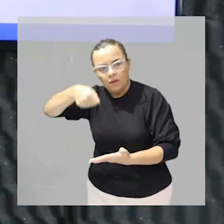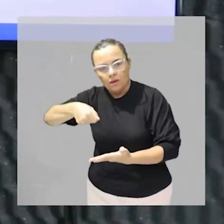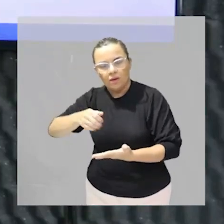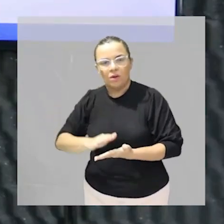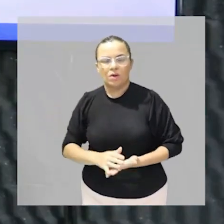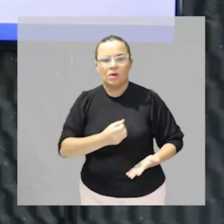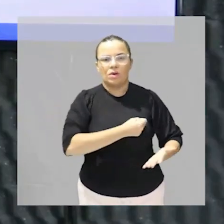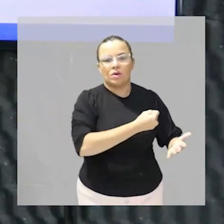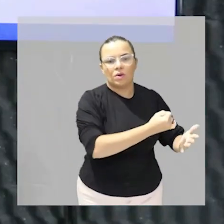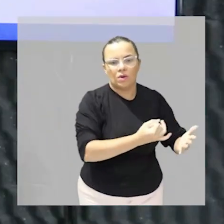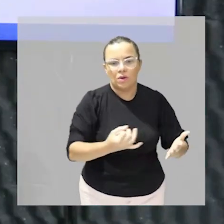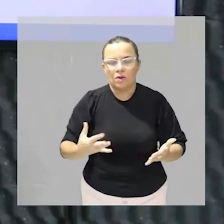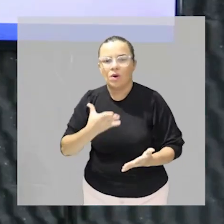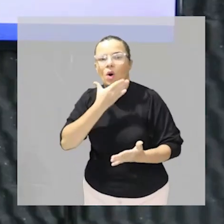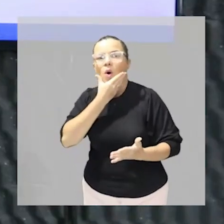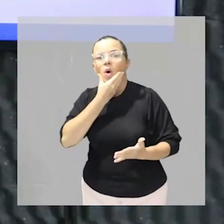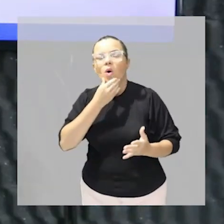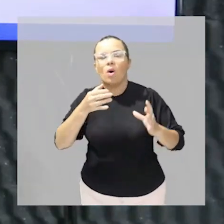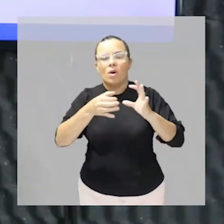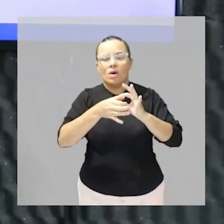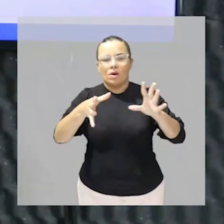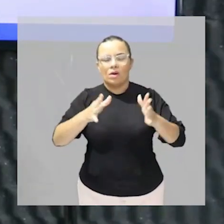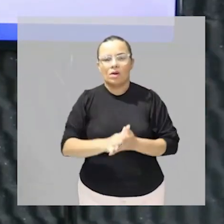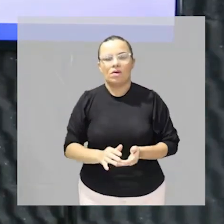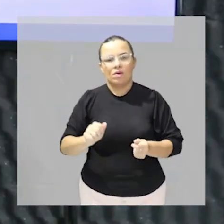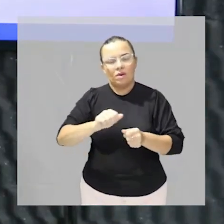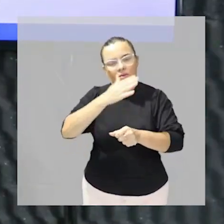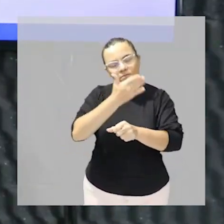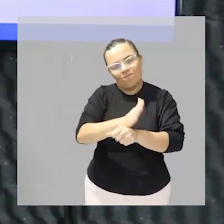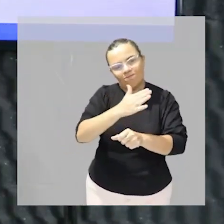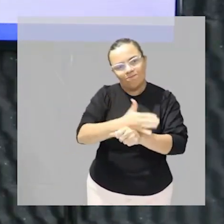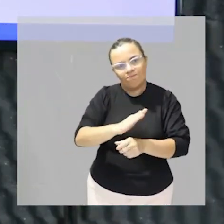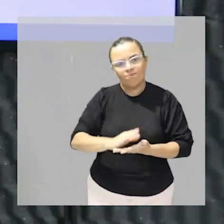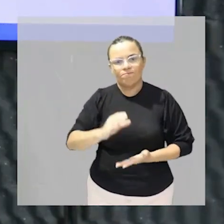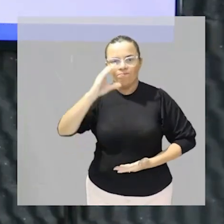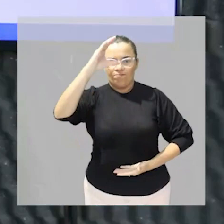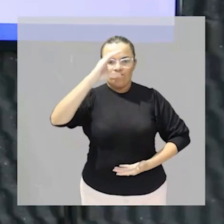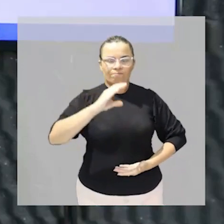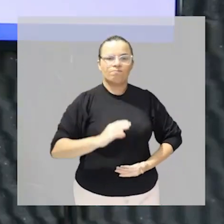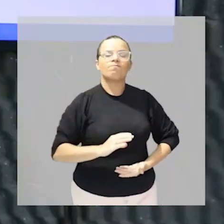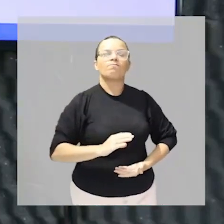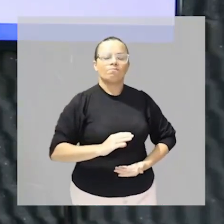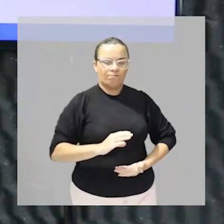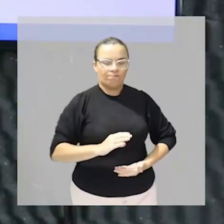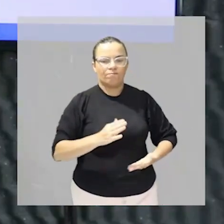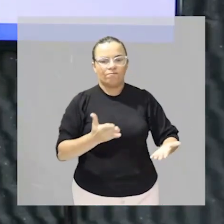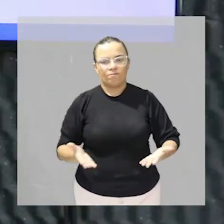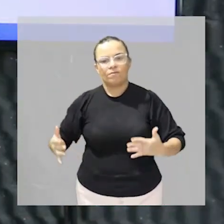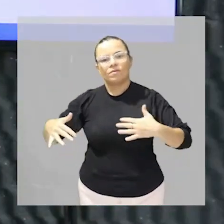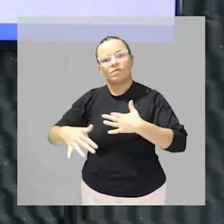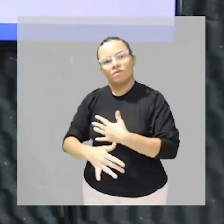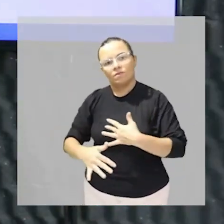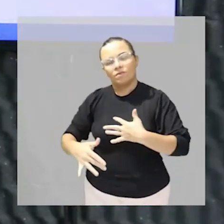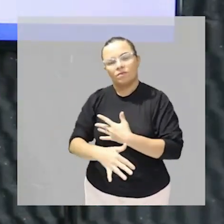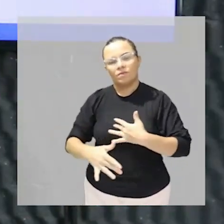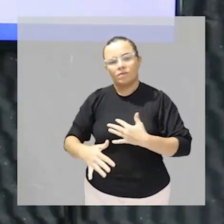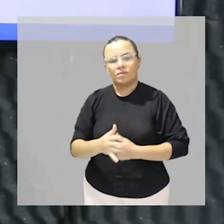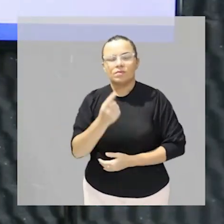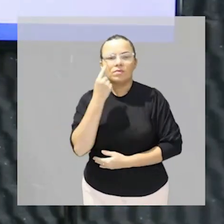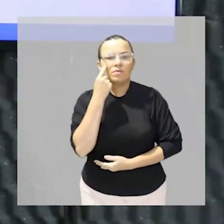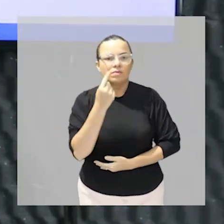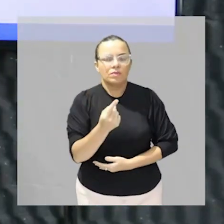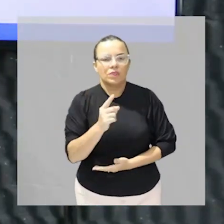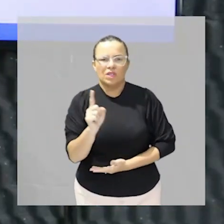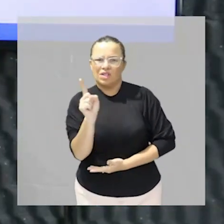homens livres que vão exercer a cidadania nessas polis, e aí observe que ele